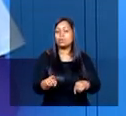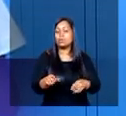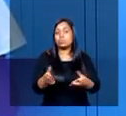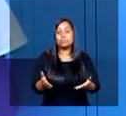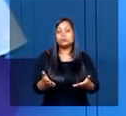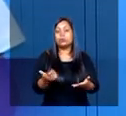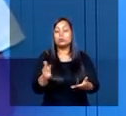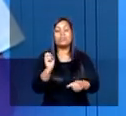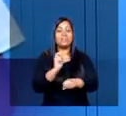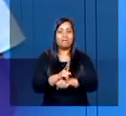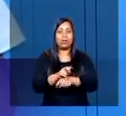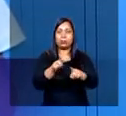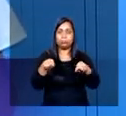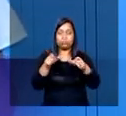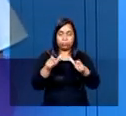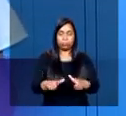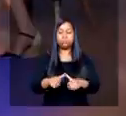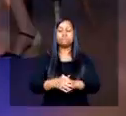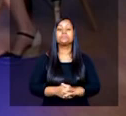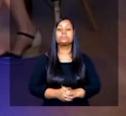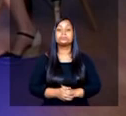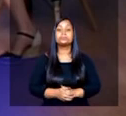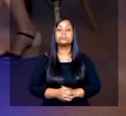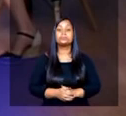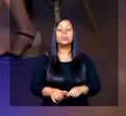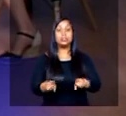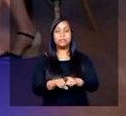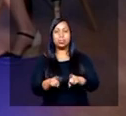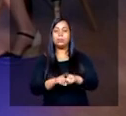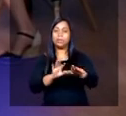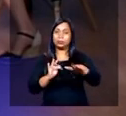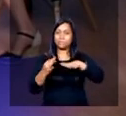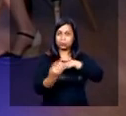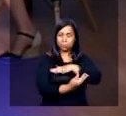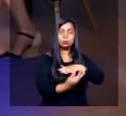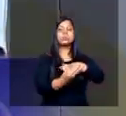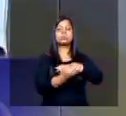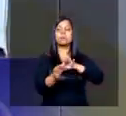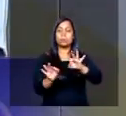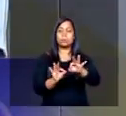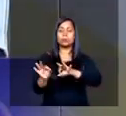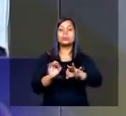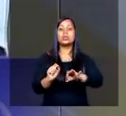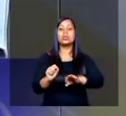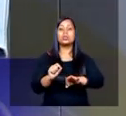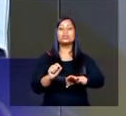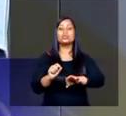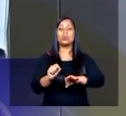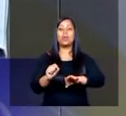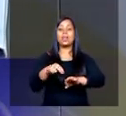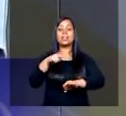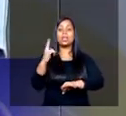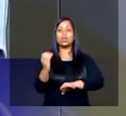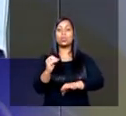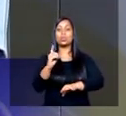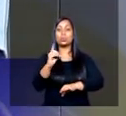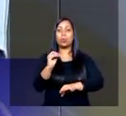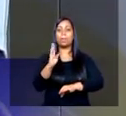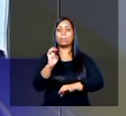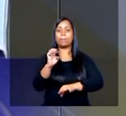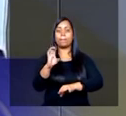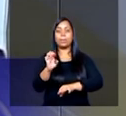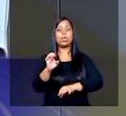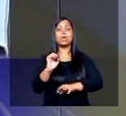tiver vaga no projeto. Tá, joia. Tem as redes sociais também, Projeto Ninho do Bebê, que lá a gente coloca todos